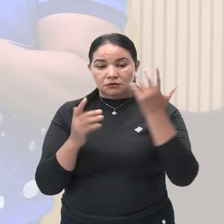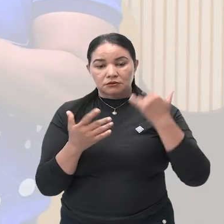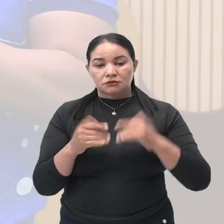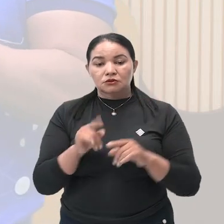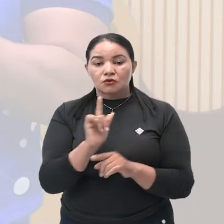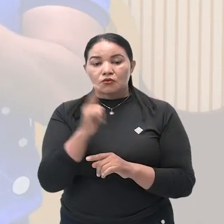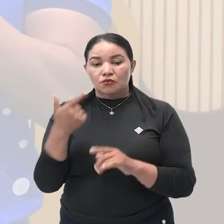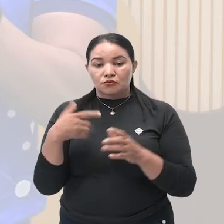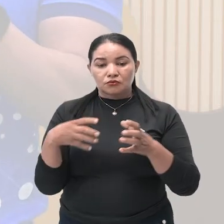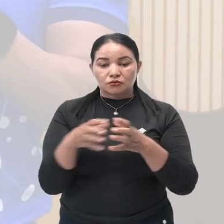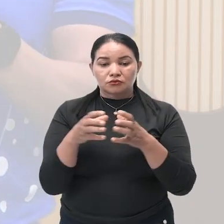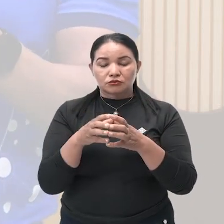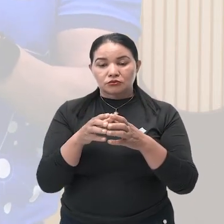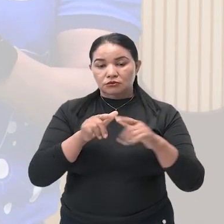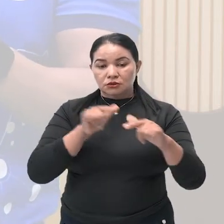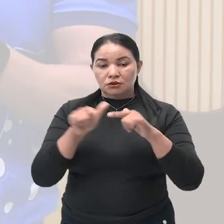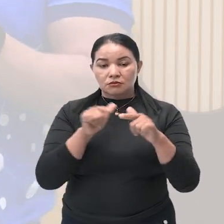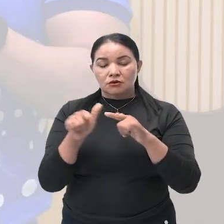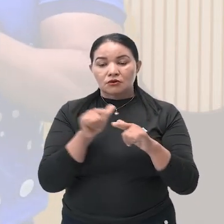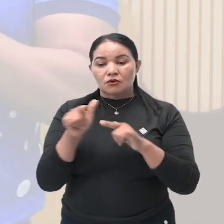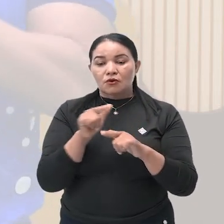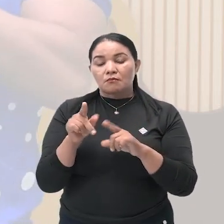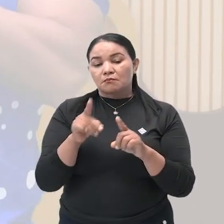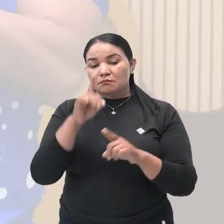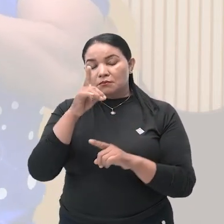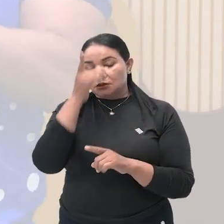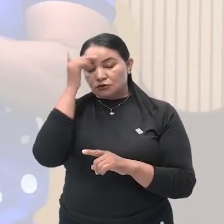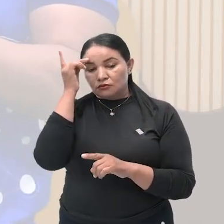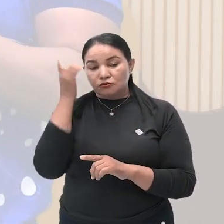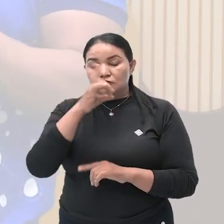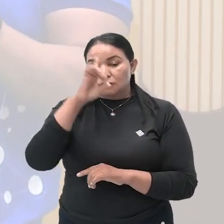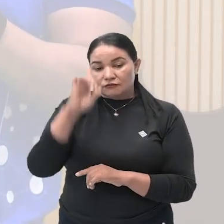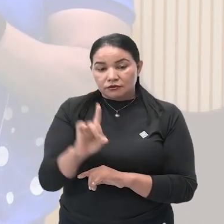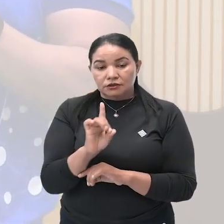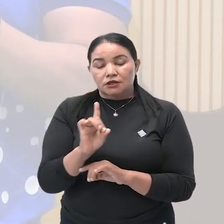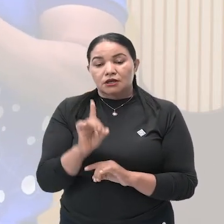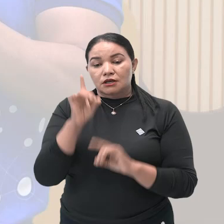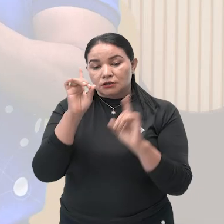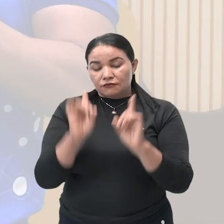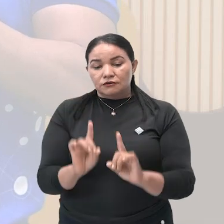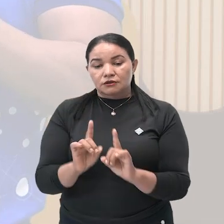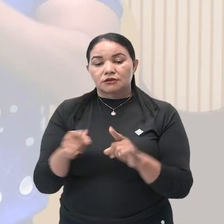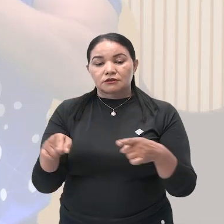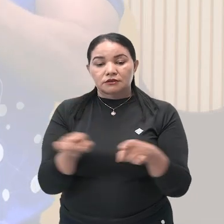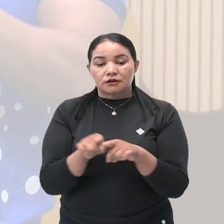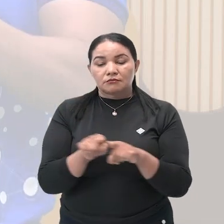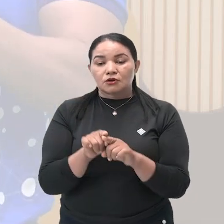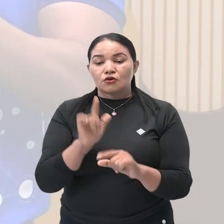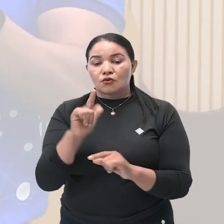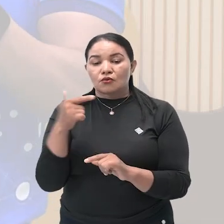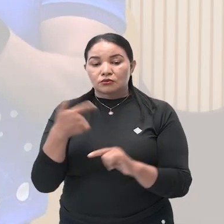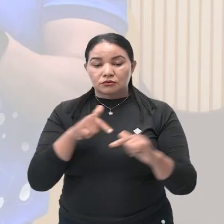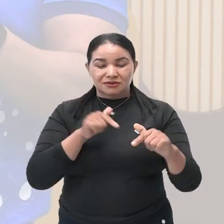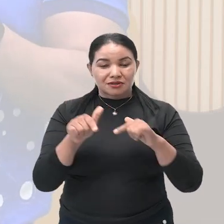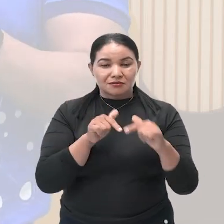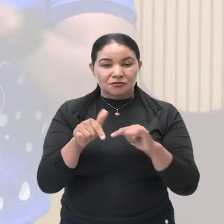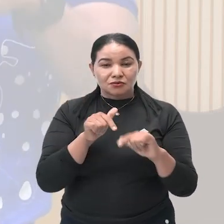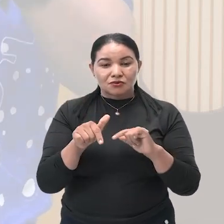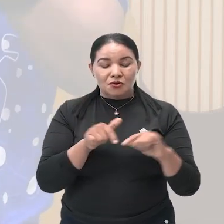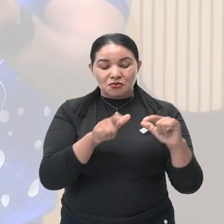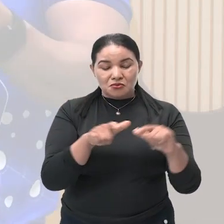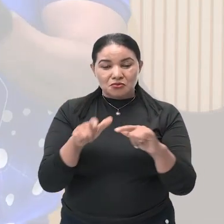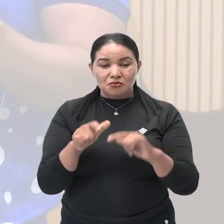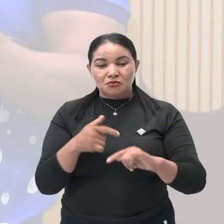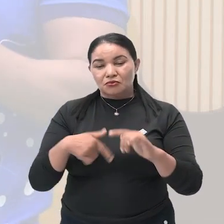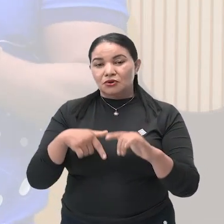de defesa dos direitos das pessoas com deficiência, a gente tem os movimentos sociais dos trabalhadores de diversos setores,